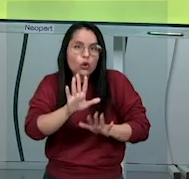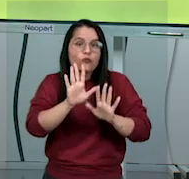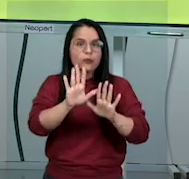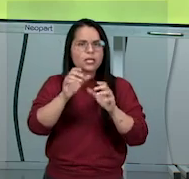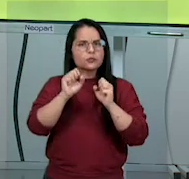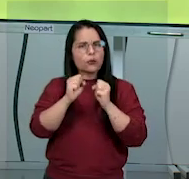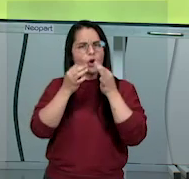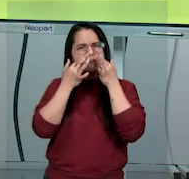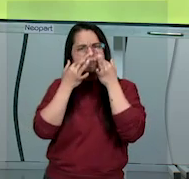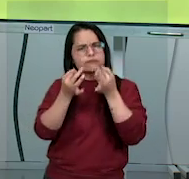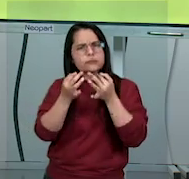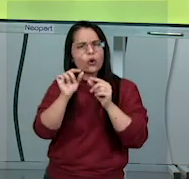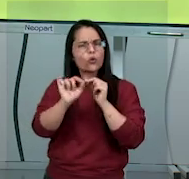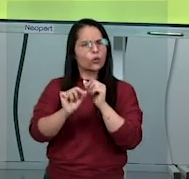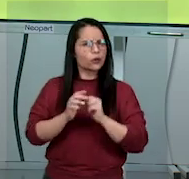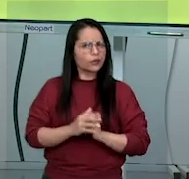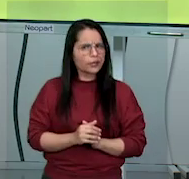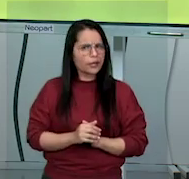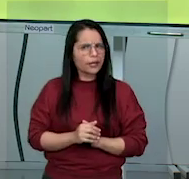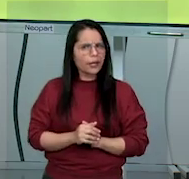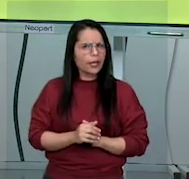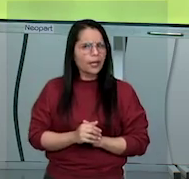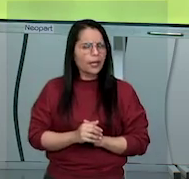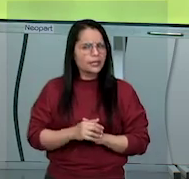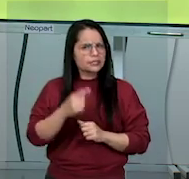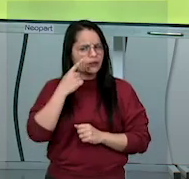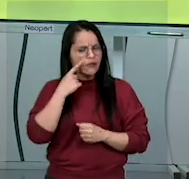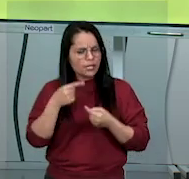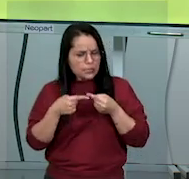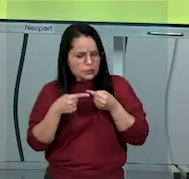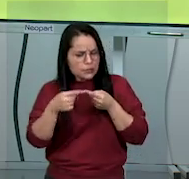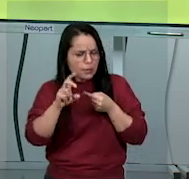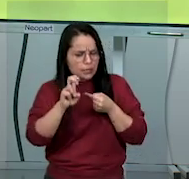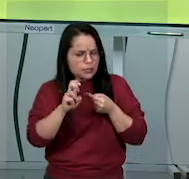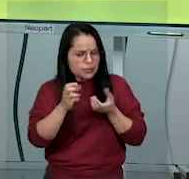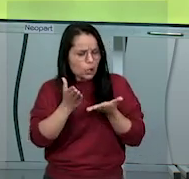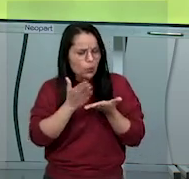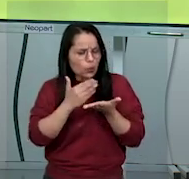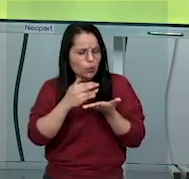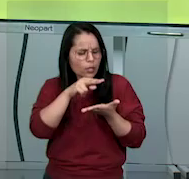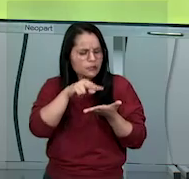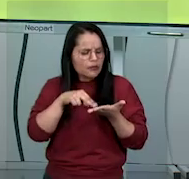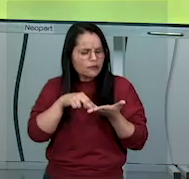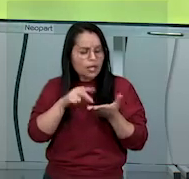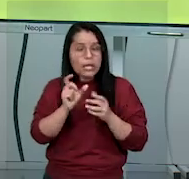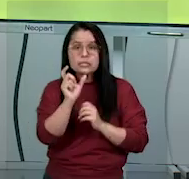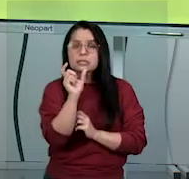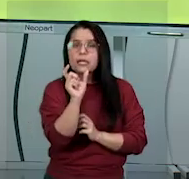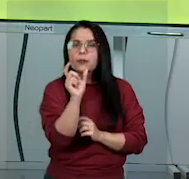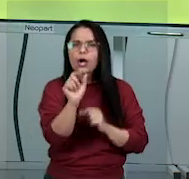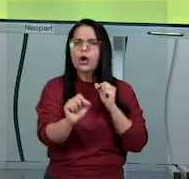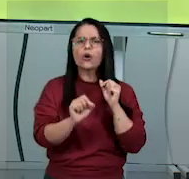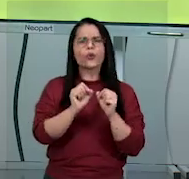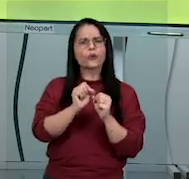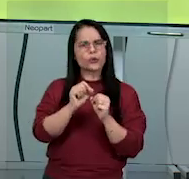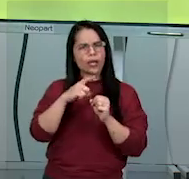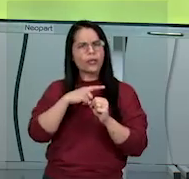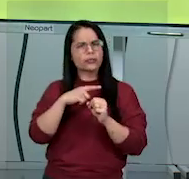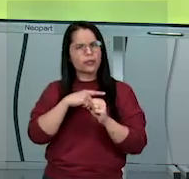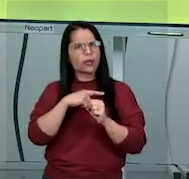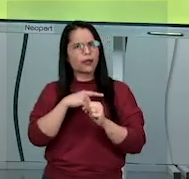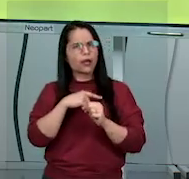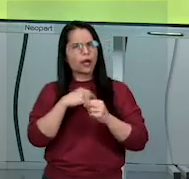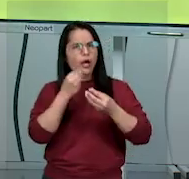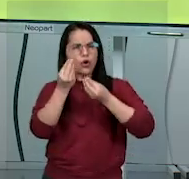pode observar, aí na sua semana 5, que essa parte, né, ela está muito